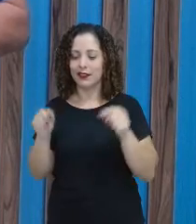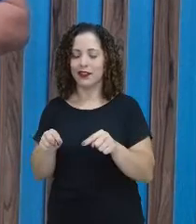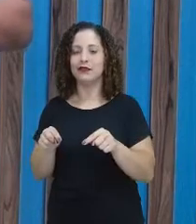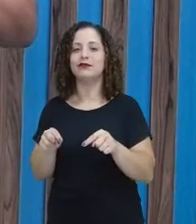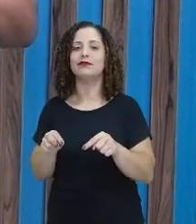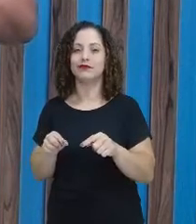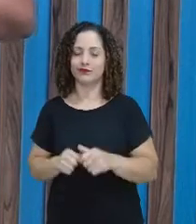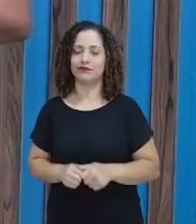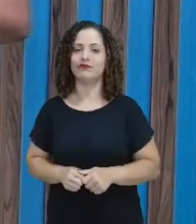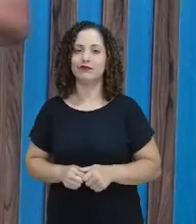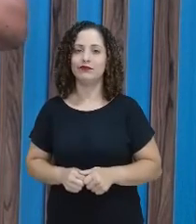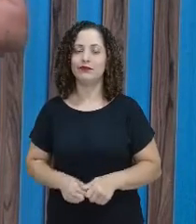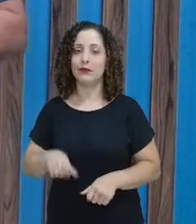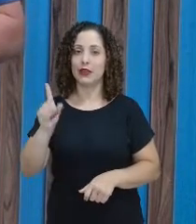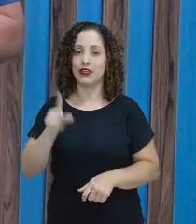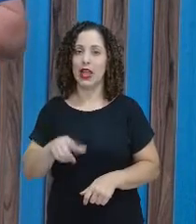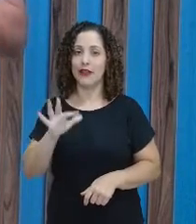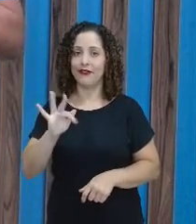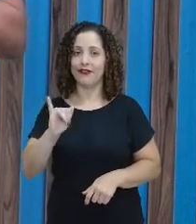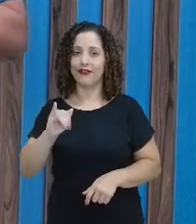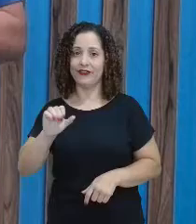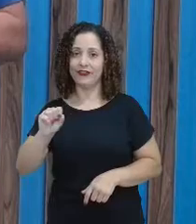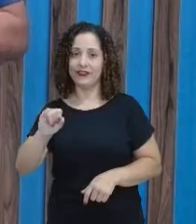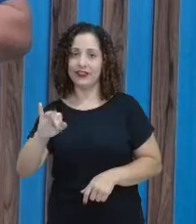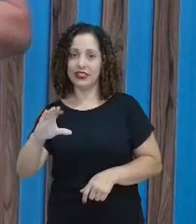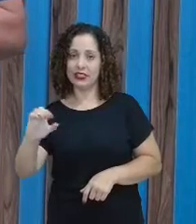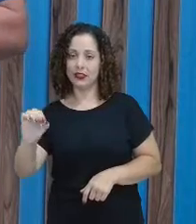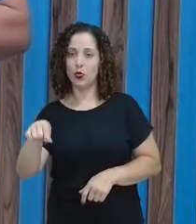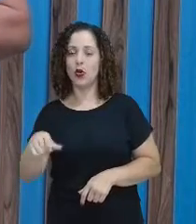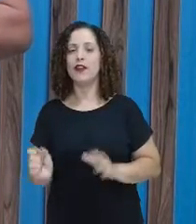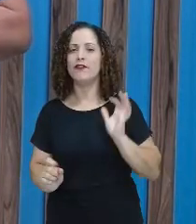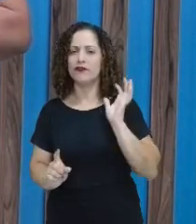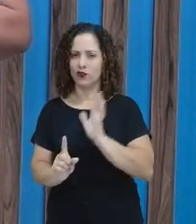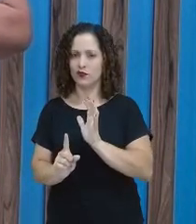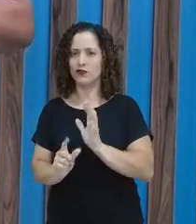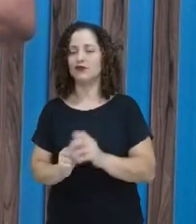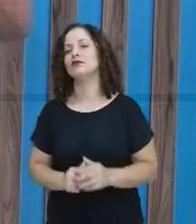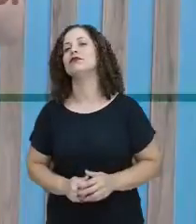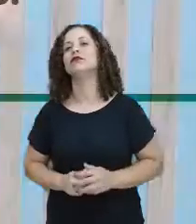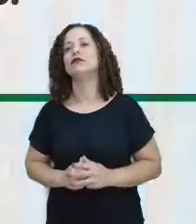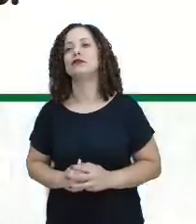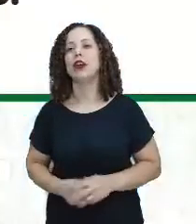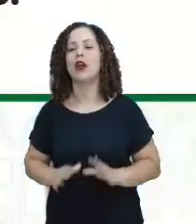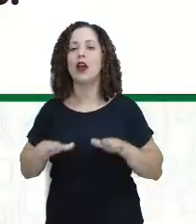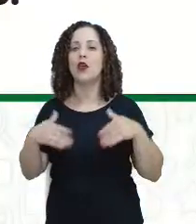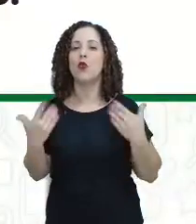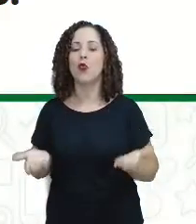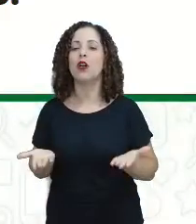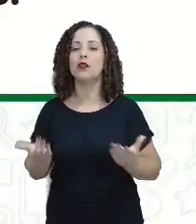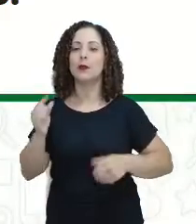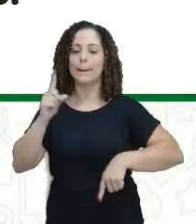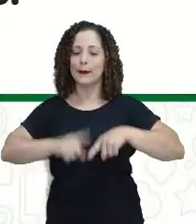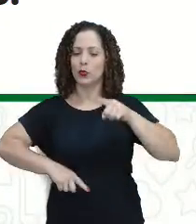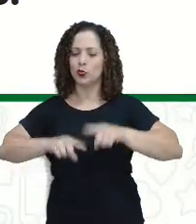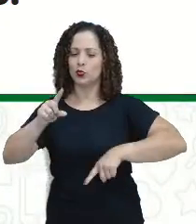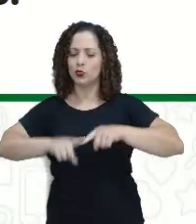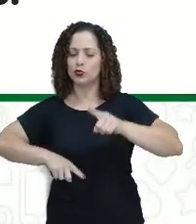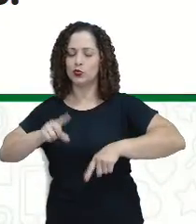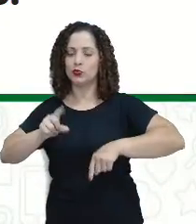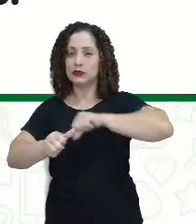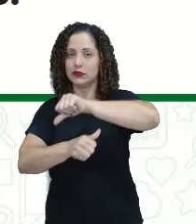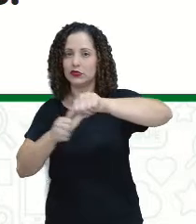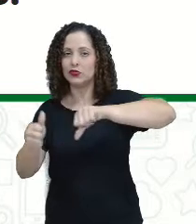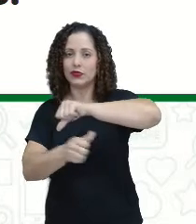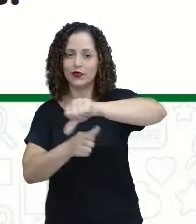matéria. No estado físico da matéria. Observem bem. Então, olha só. Quando a matéria se transforma, nesse